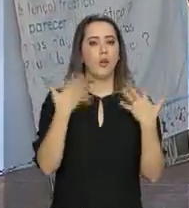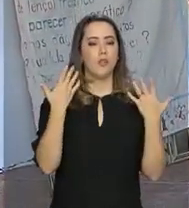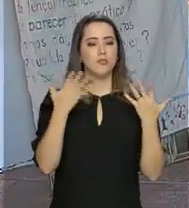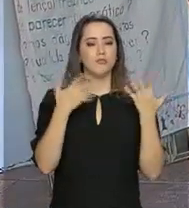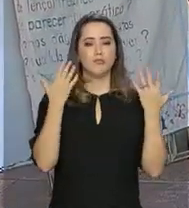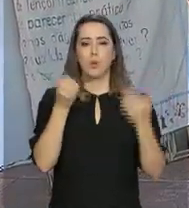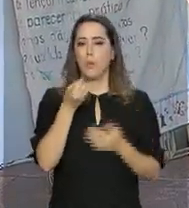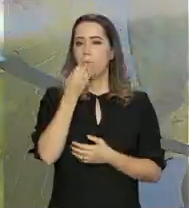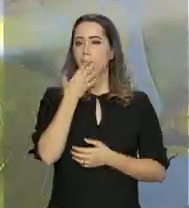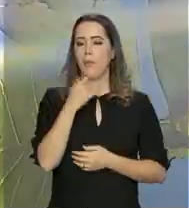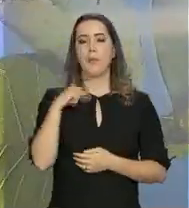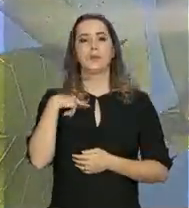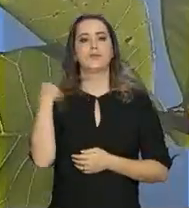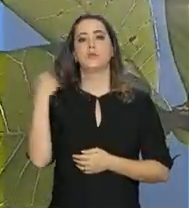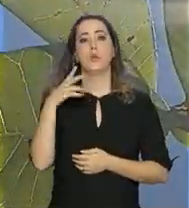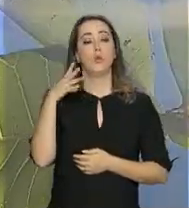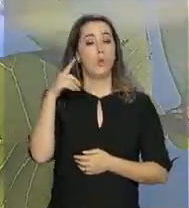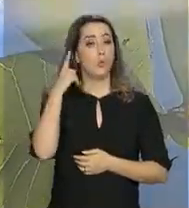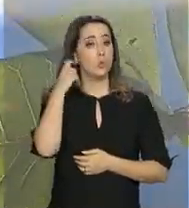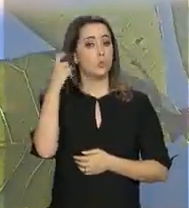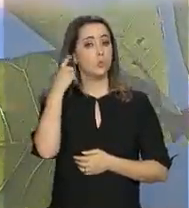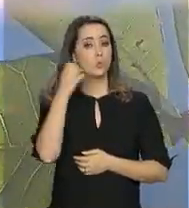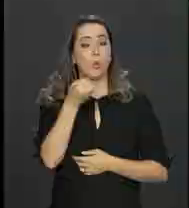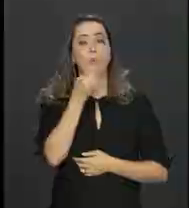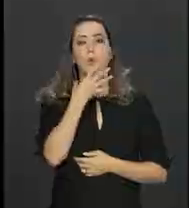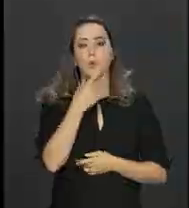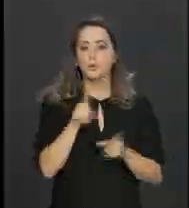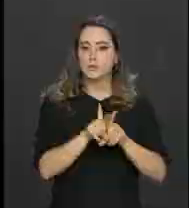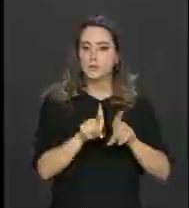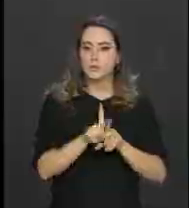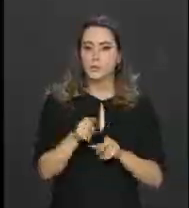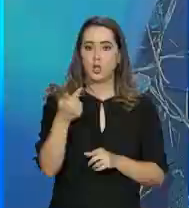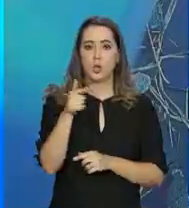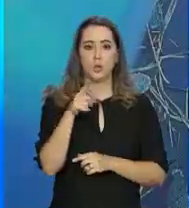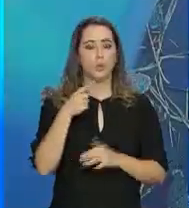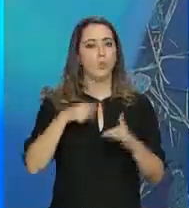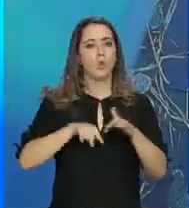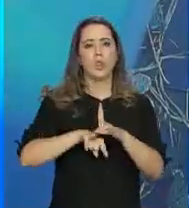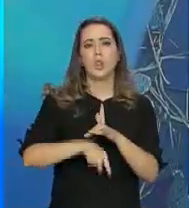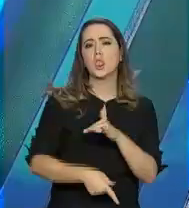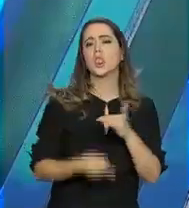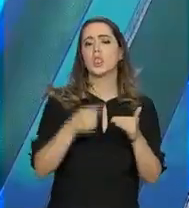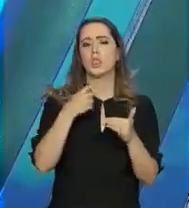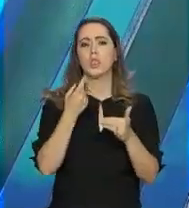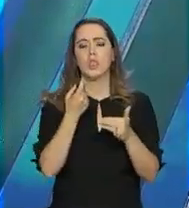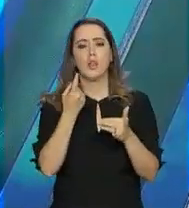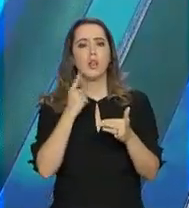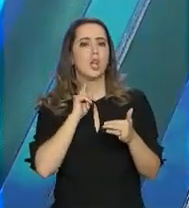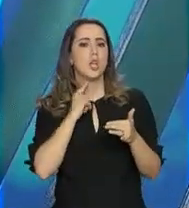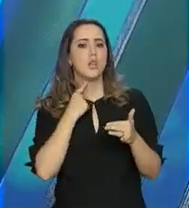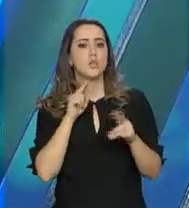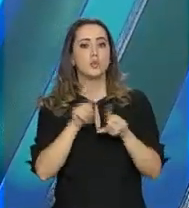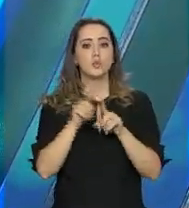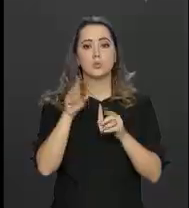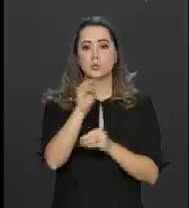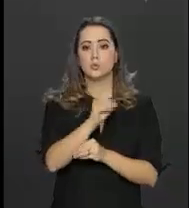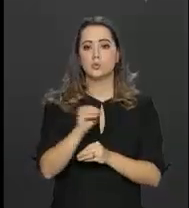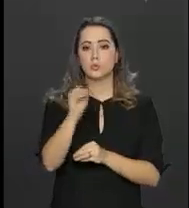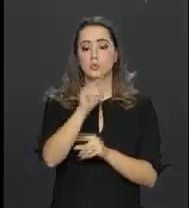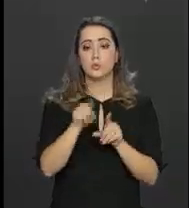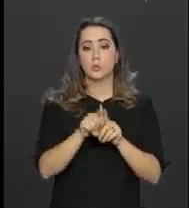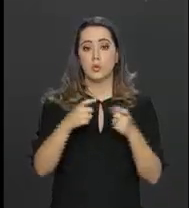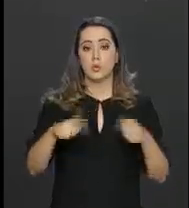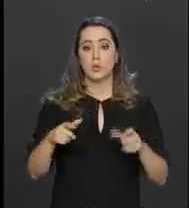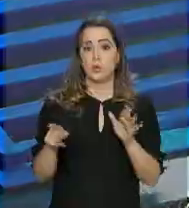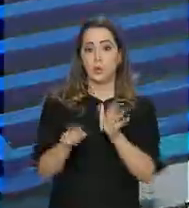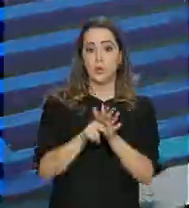e acústico. Por aqui, a região não conta com rede de esgoto, mas na escola, os afluentes são tratados nesta